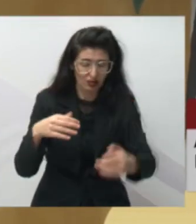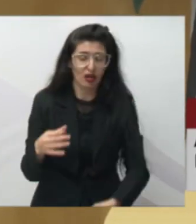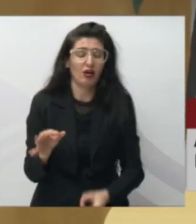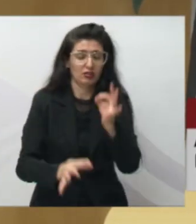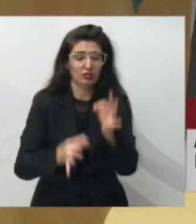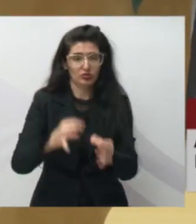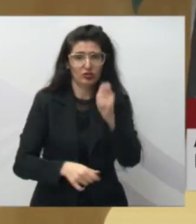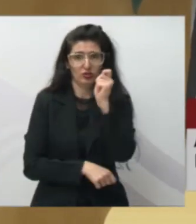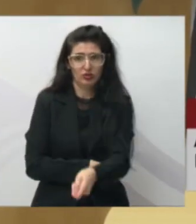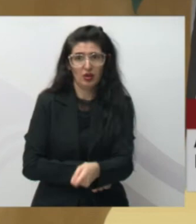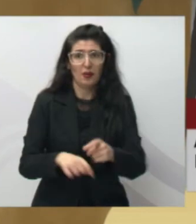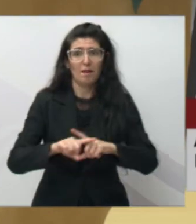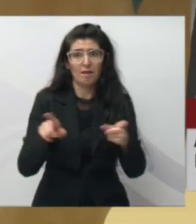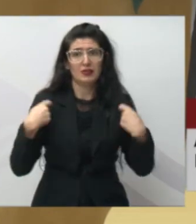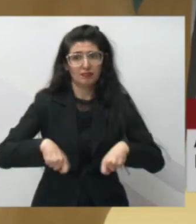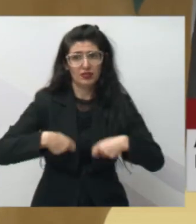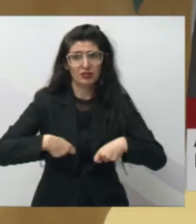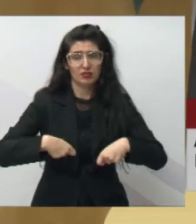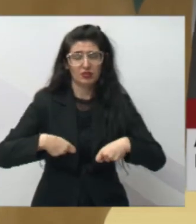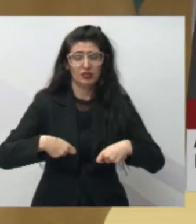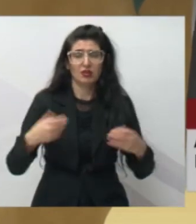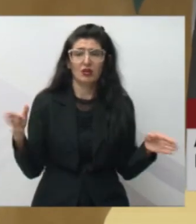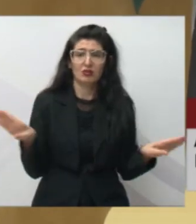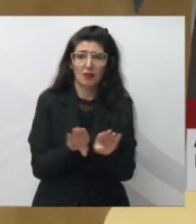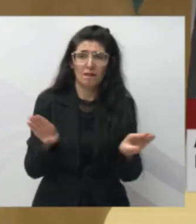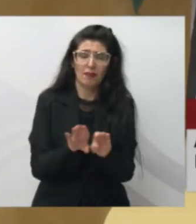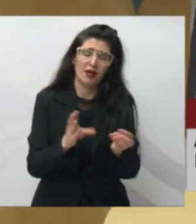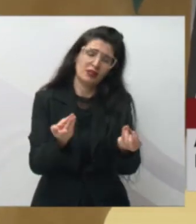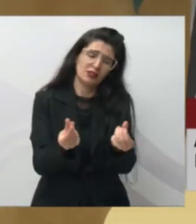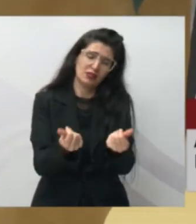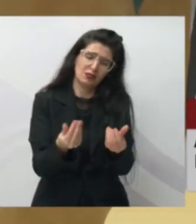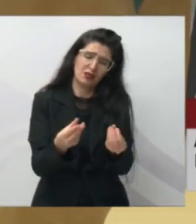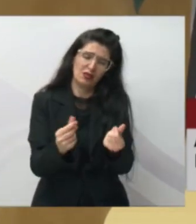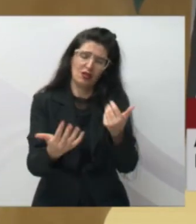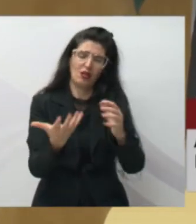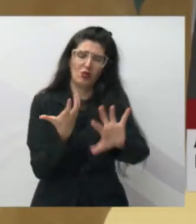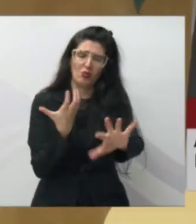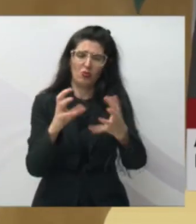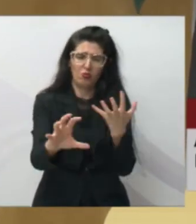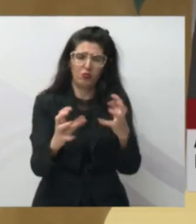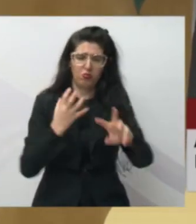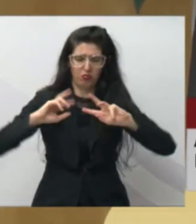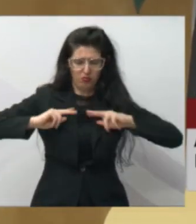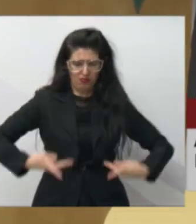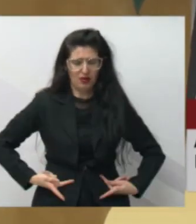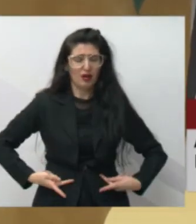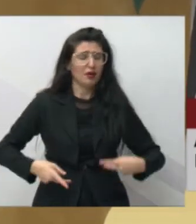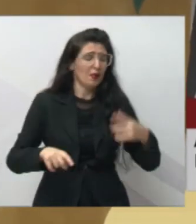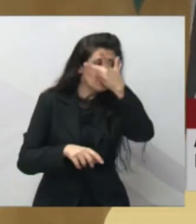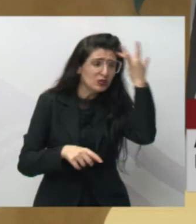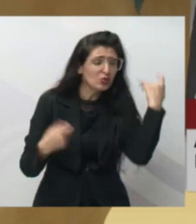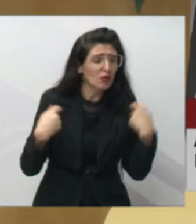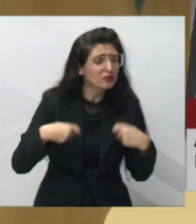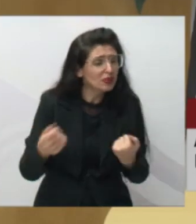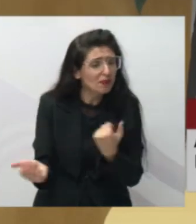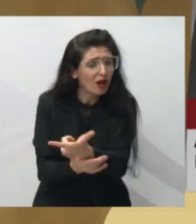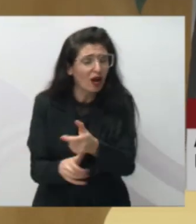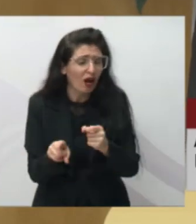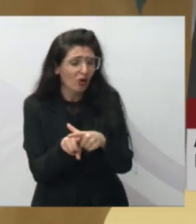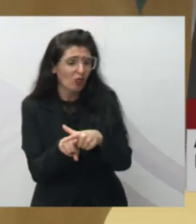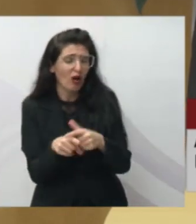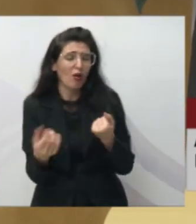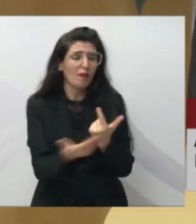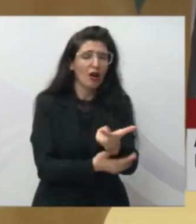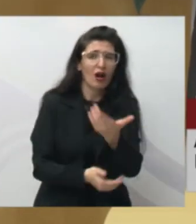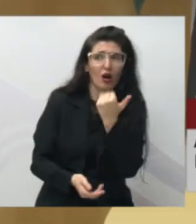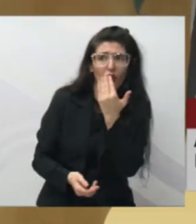ver o lado da pessoa que está trabalhando, que tem a sua família para dar de comer e pagar aluguel e tudo mais, e precisa ficar mais um pouquinho